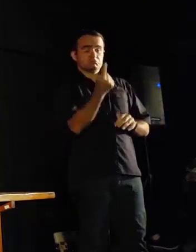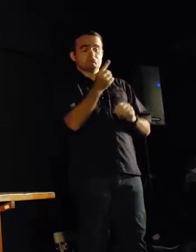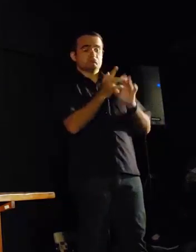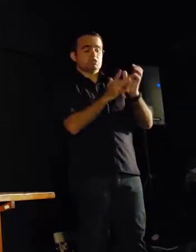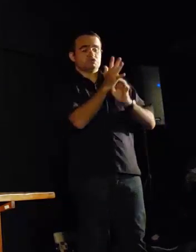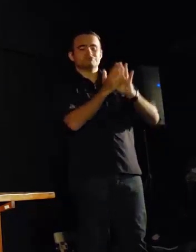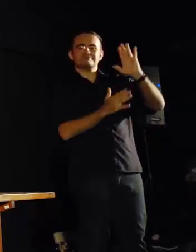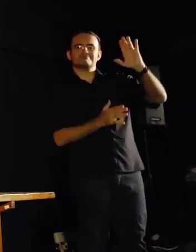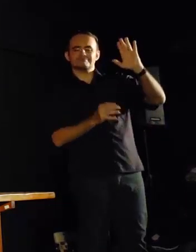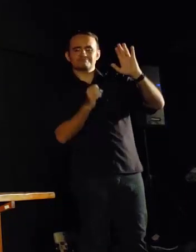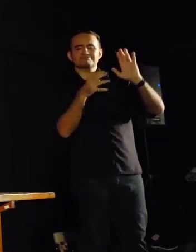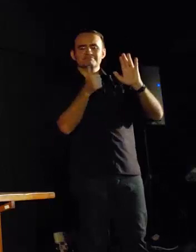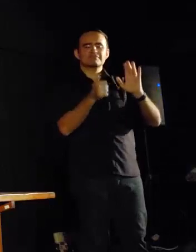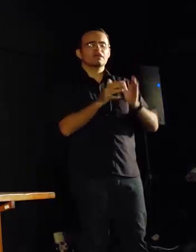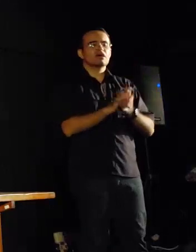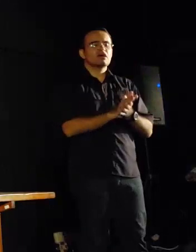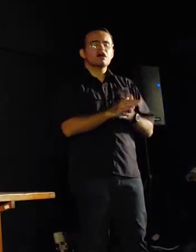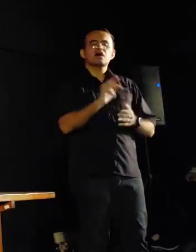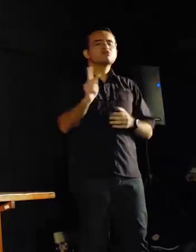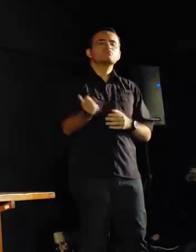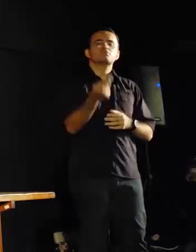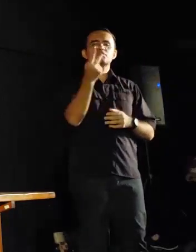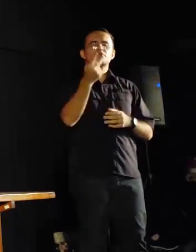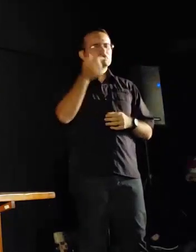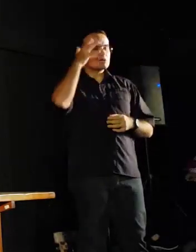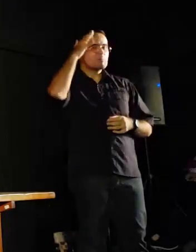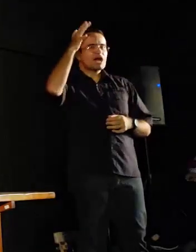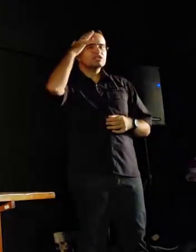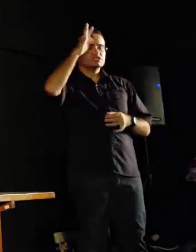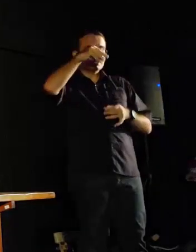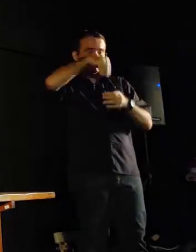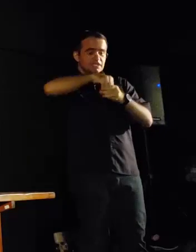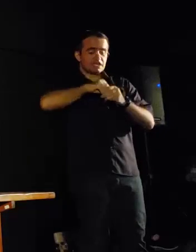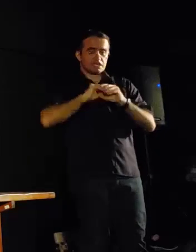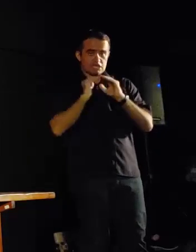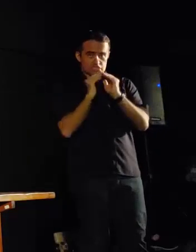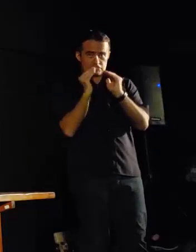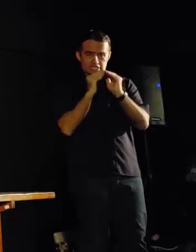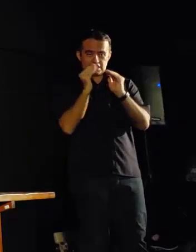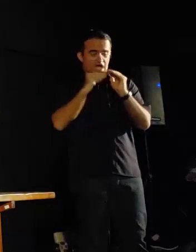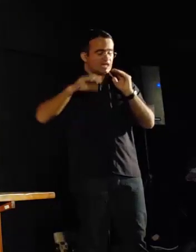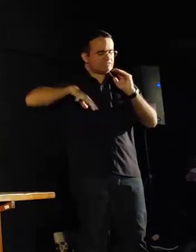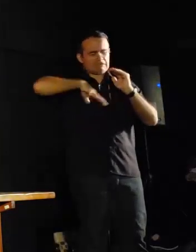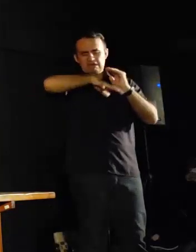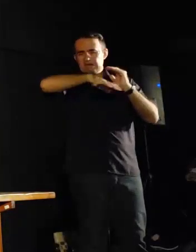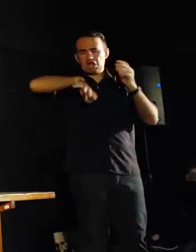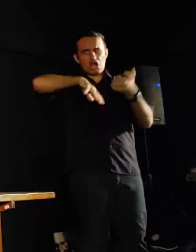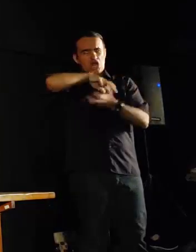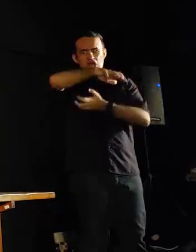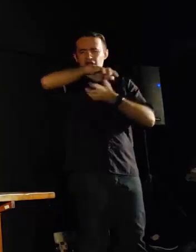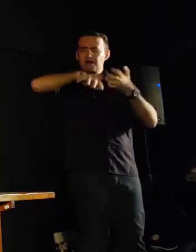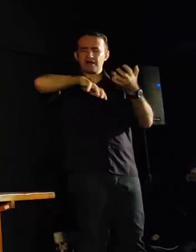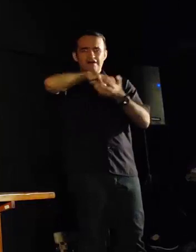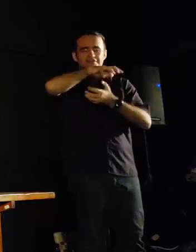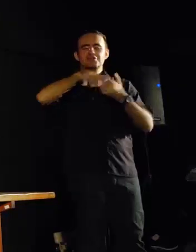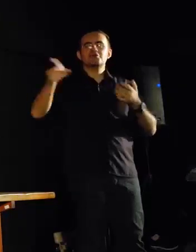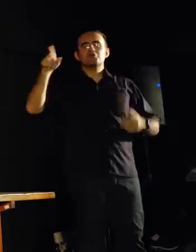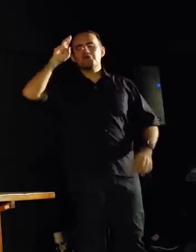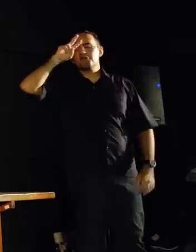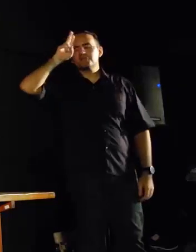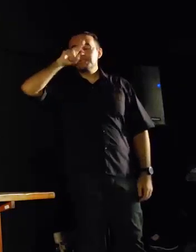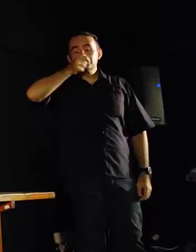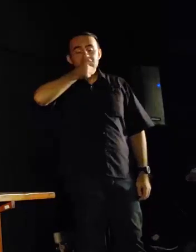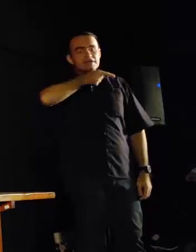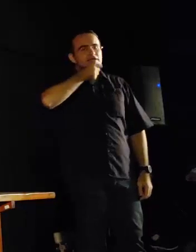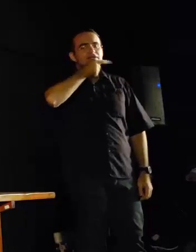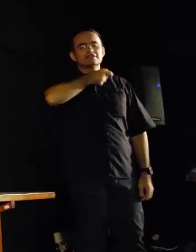E então vocês podem imaginar, em casa era uma esquizofrenia completa. Eu lembro, inclusive, de uma situação muito